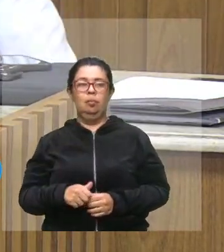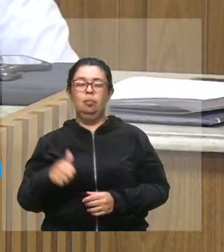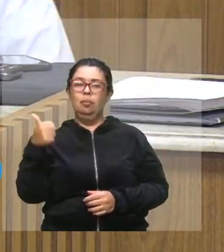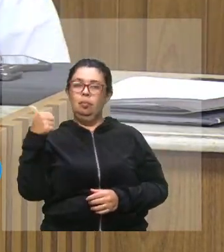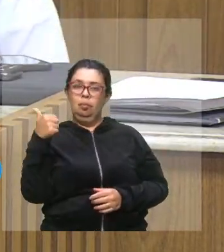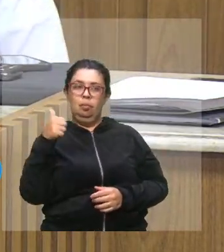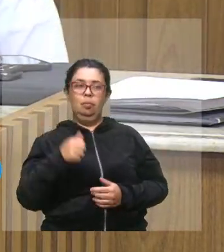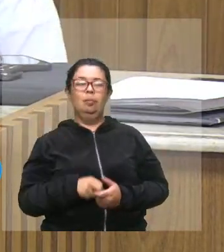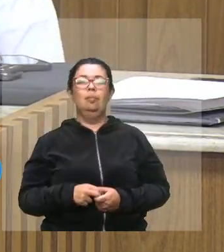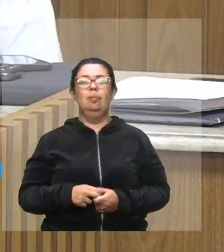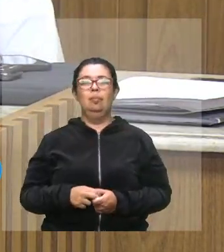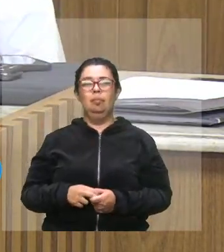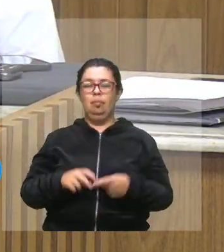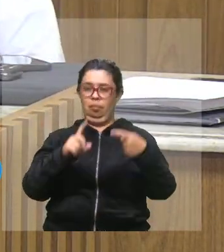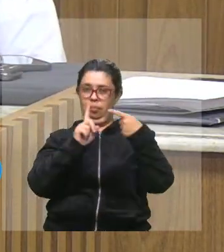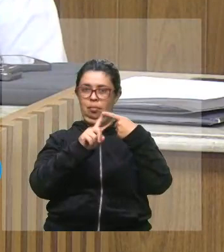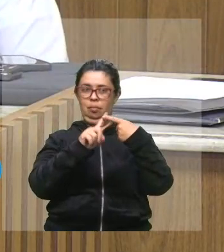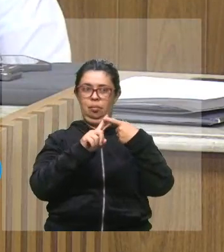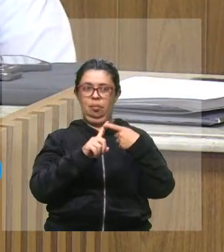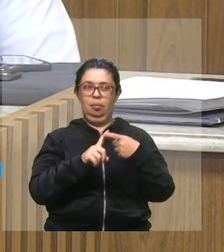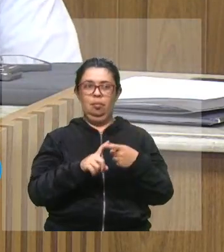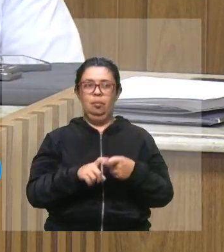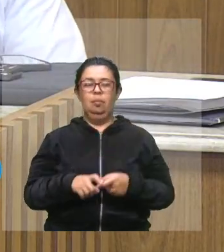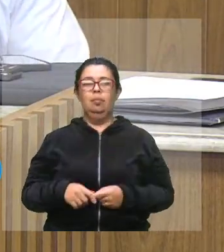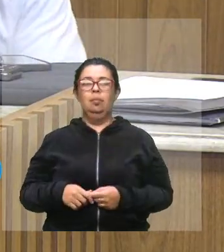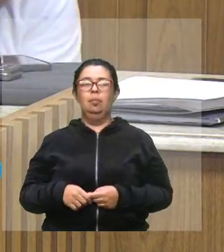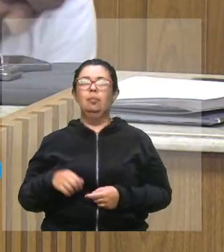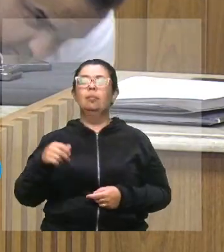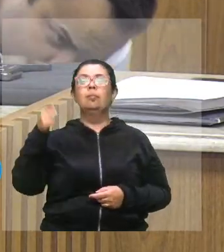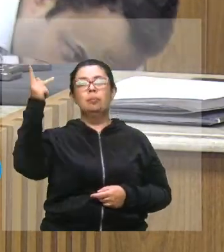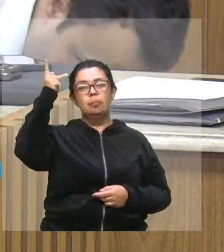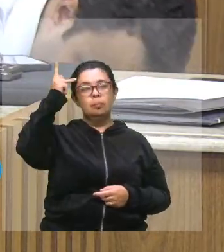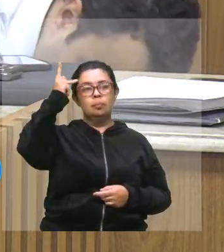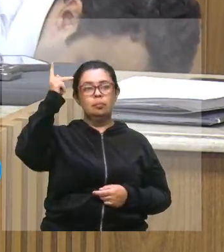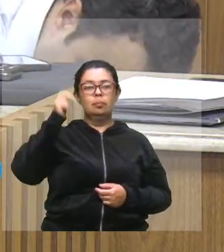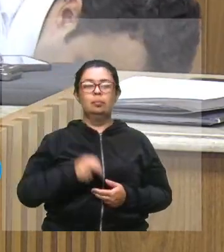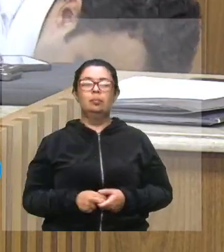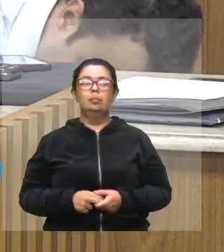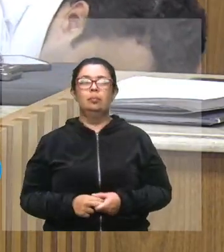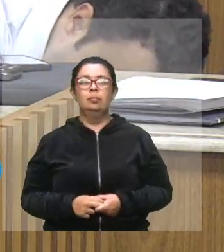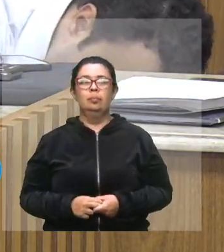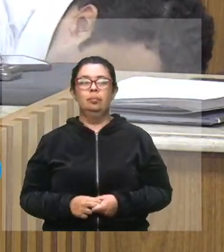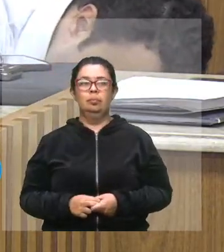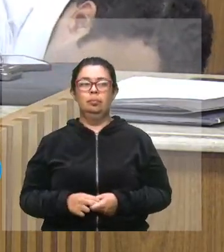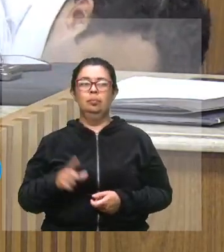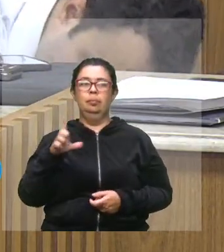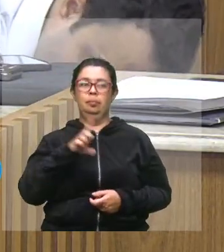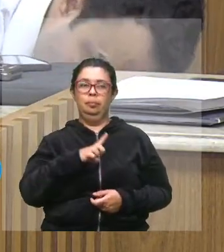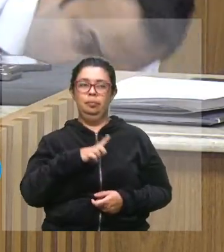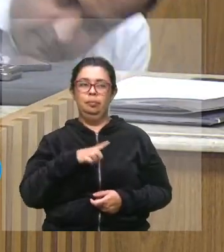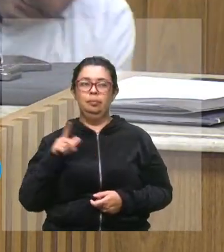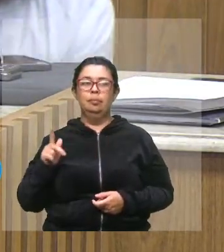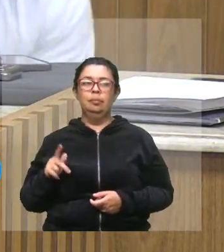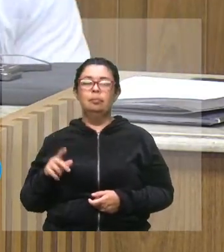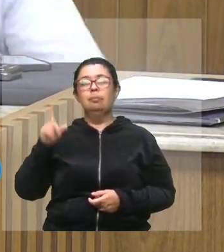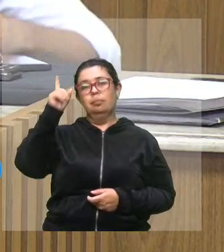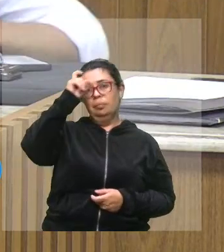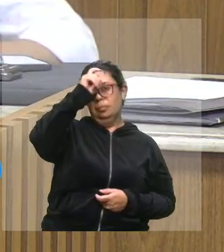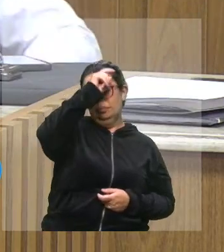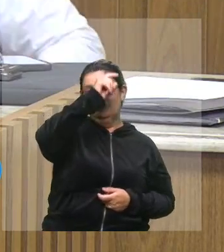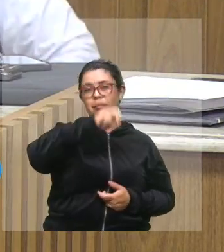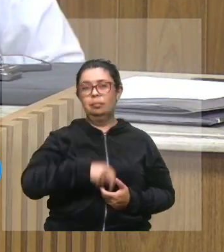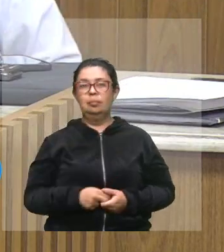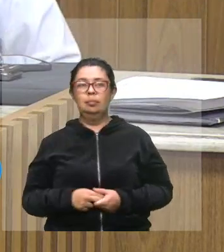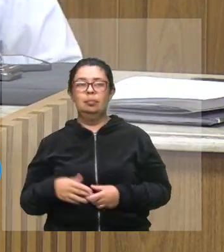tratou no Hospital Pérola Barton, em São Paulo, e nós tivemos bastante dificuldades